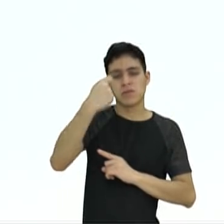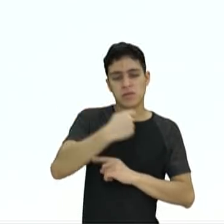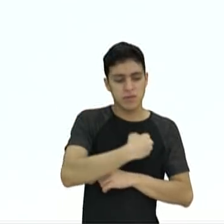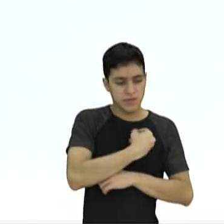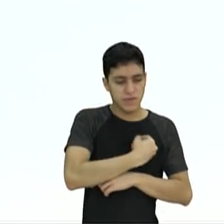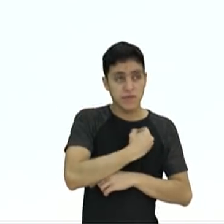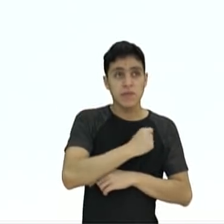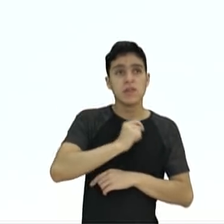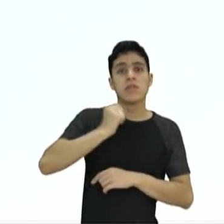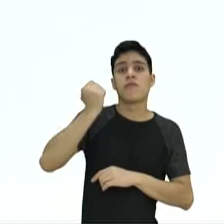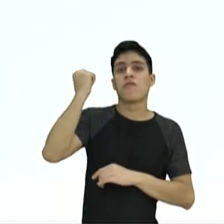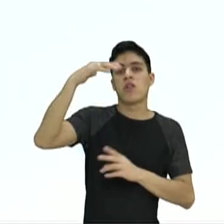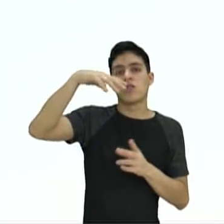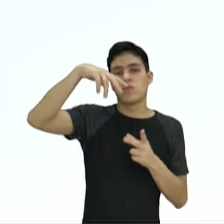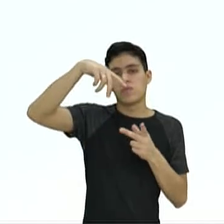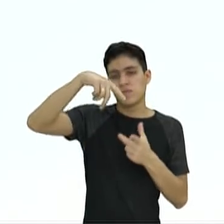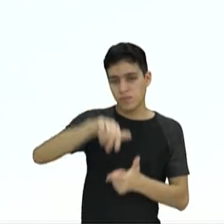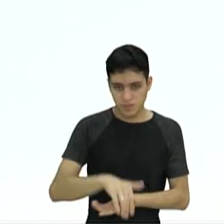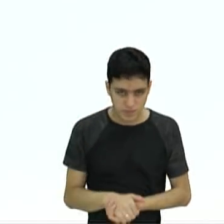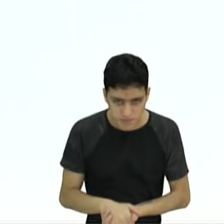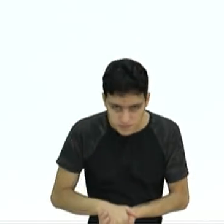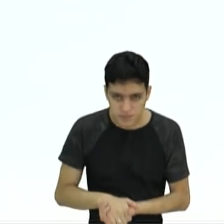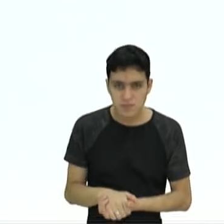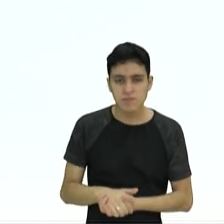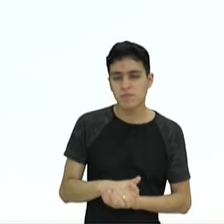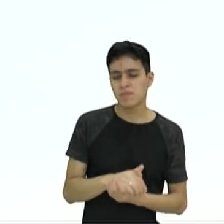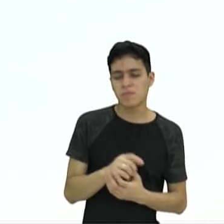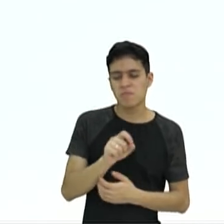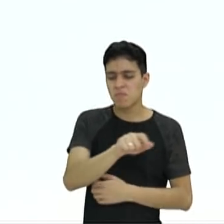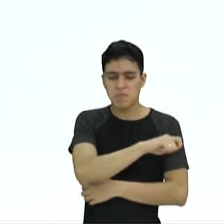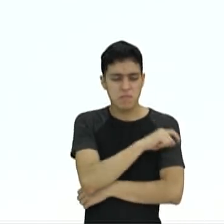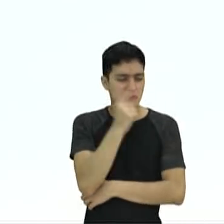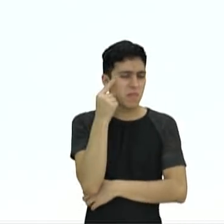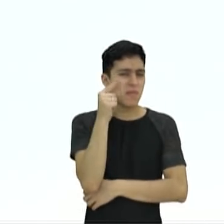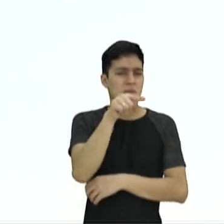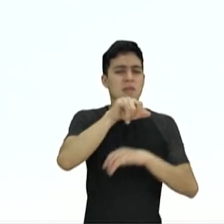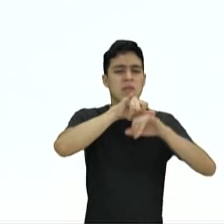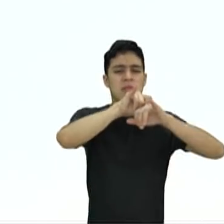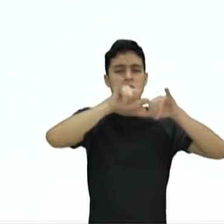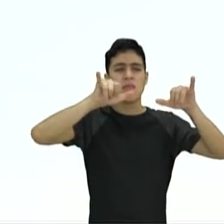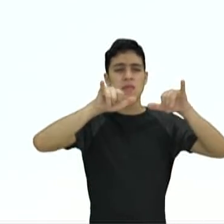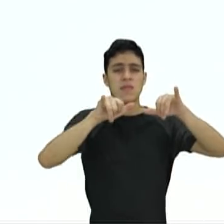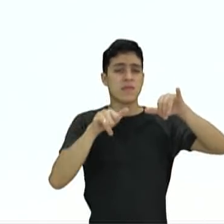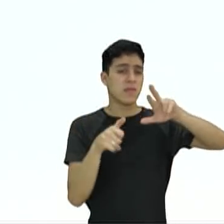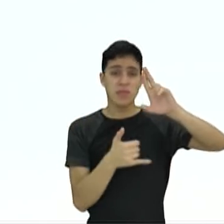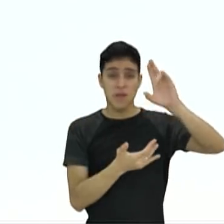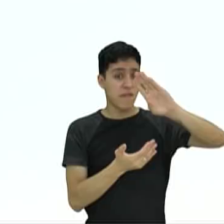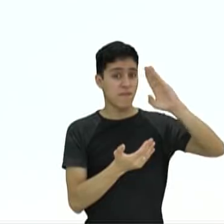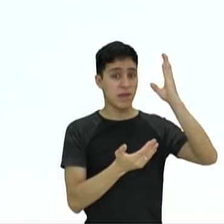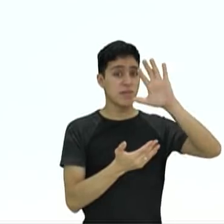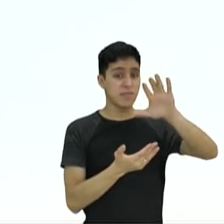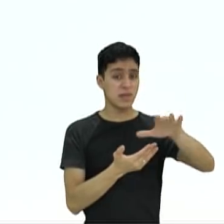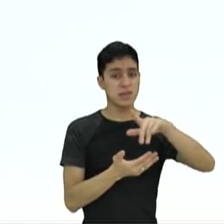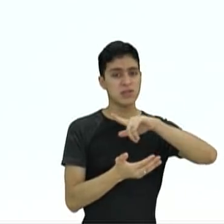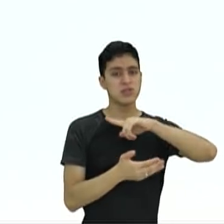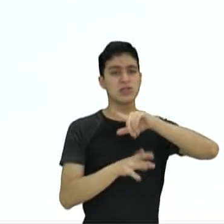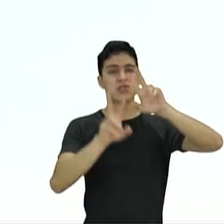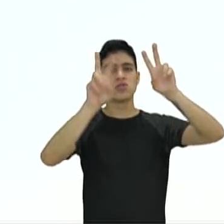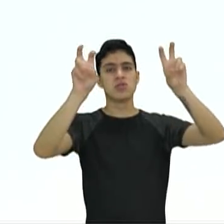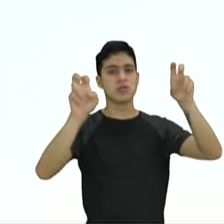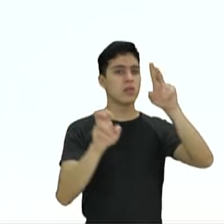vida extraterrestre. Os alunos descobriram que a notícia em si não era falsa, mas tinha um